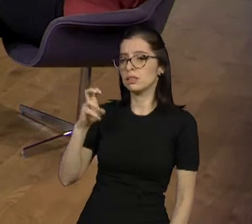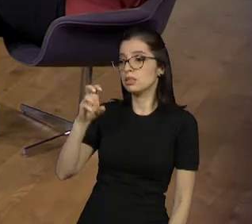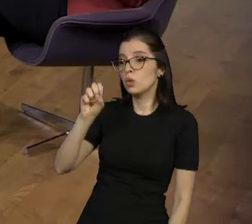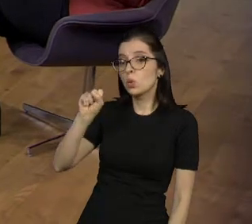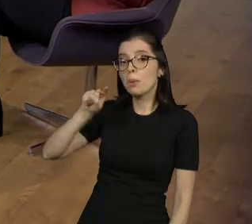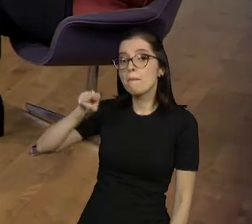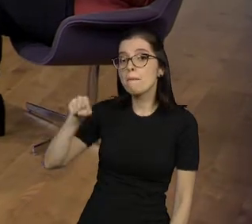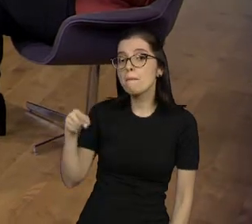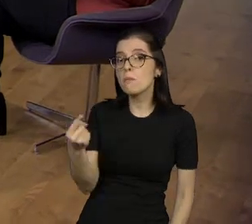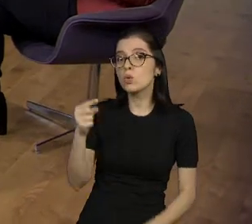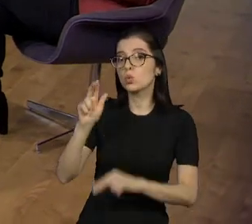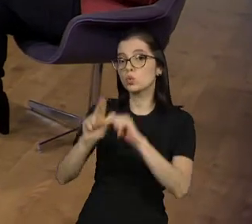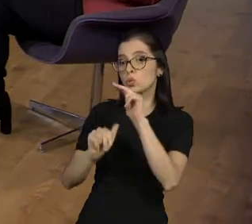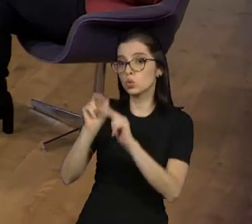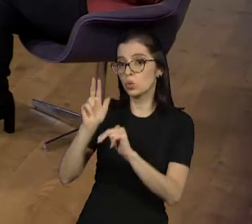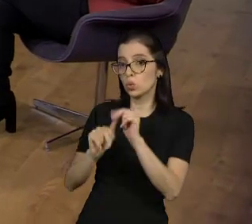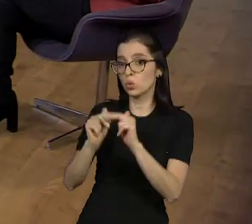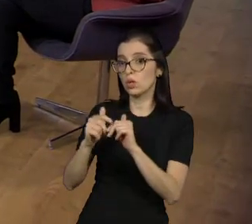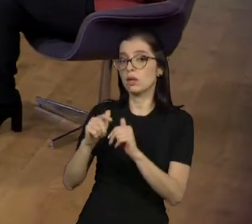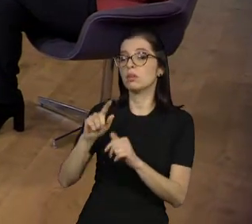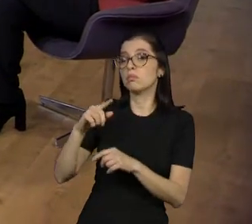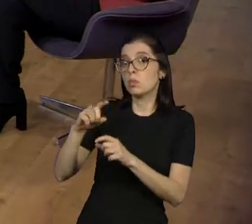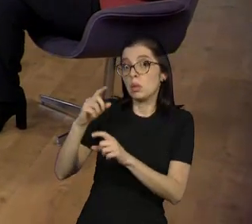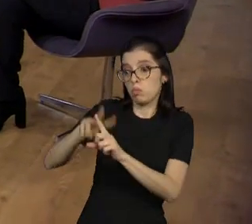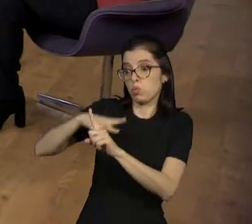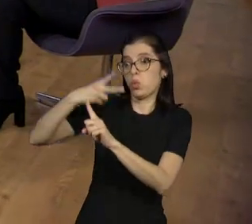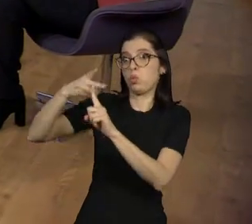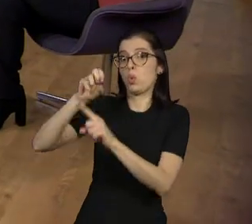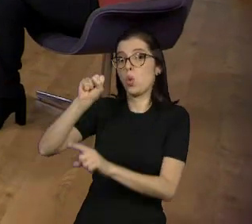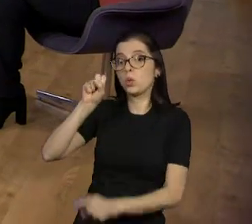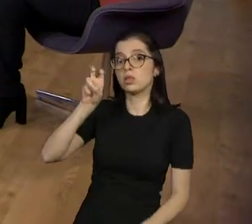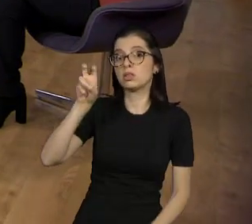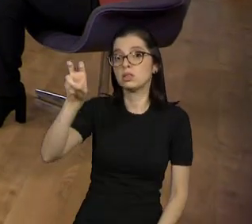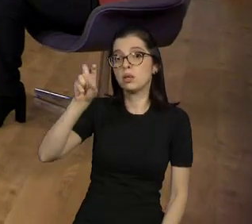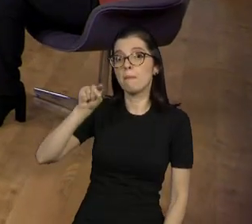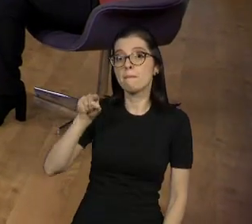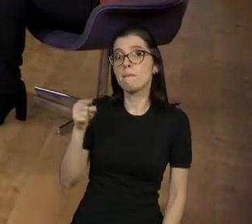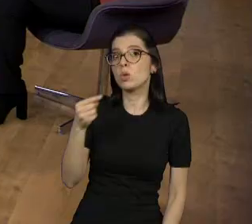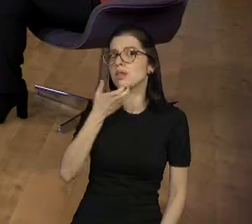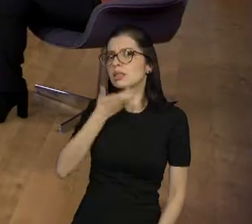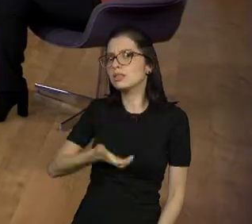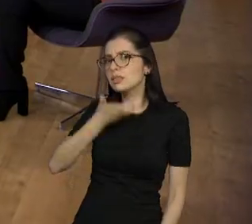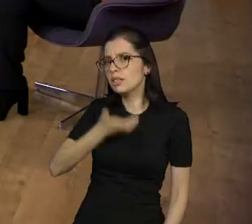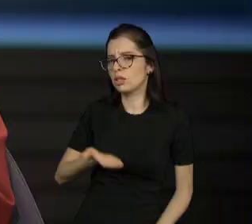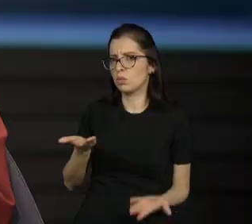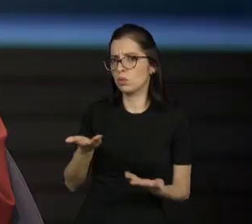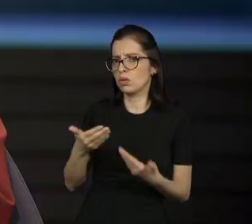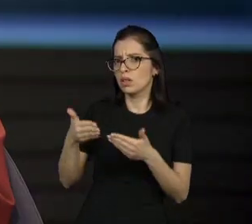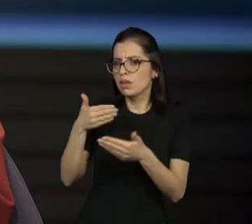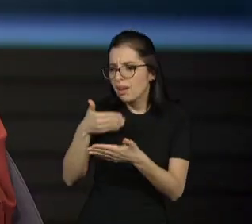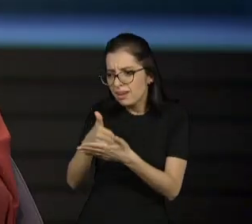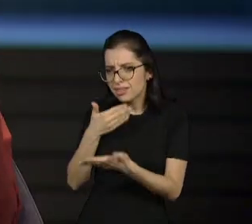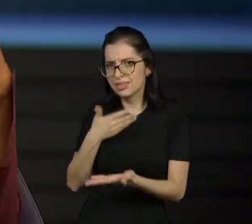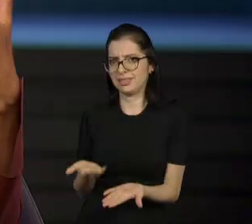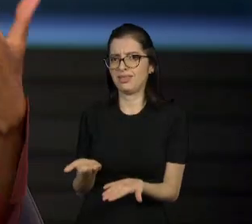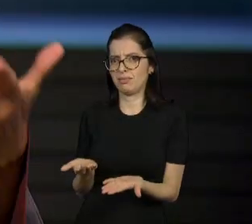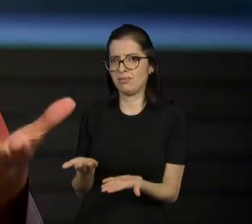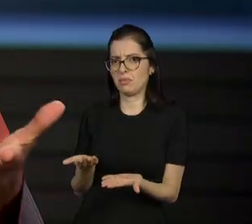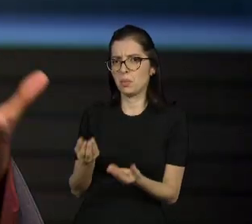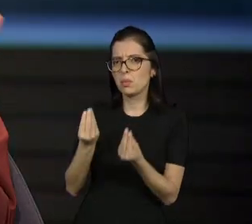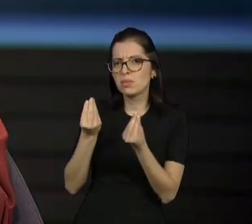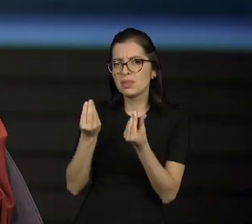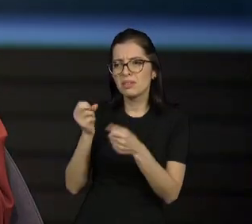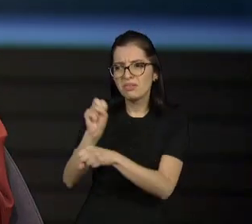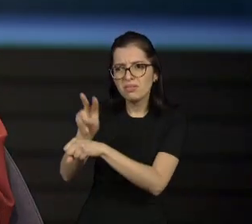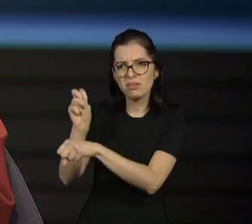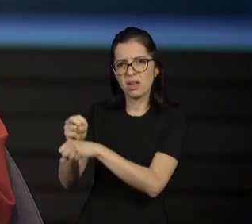até junho deste ano. Ele está falando em 85 mil. Me parece um ganho muito grande para um período de pandemia em que a gente